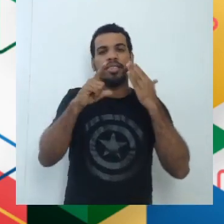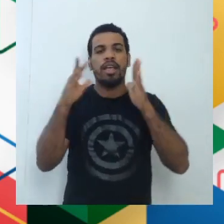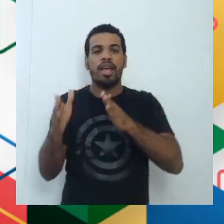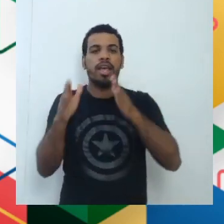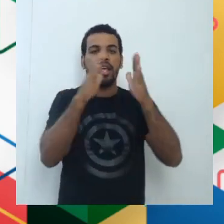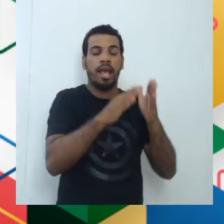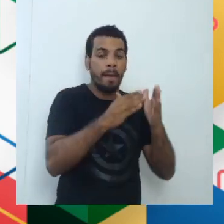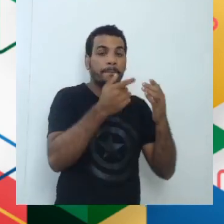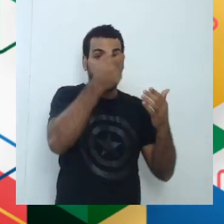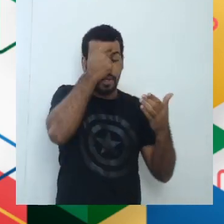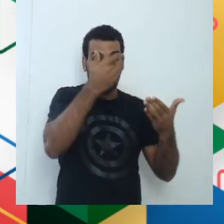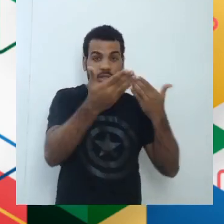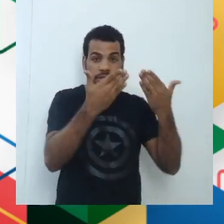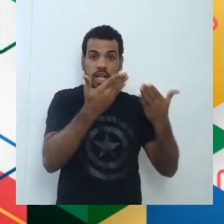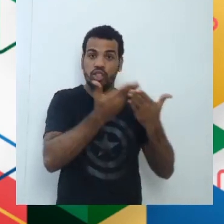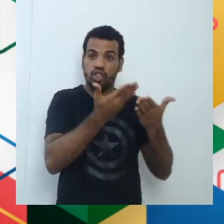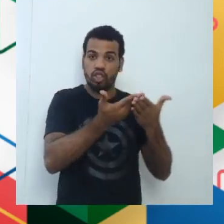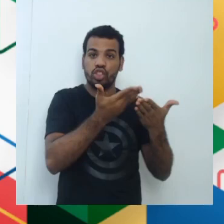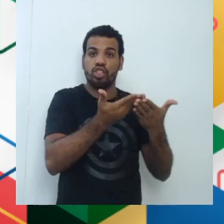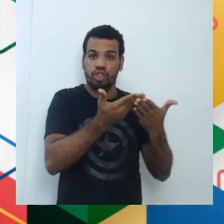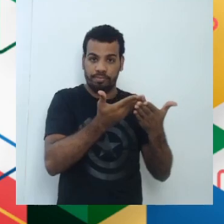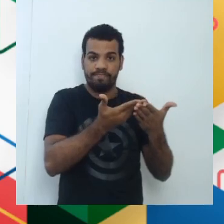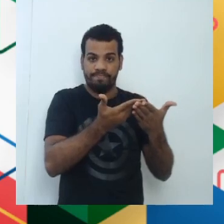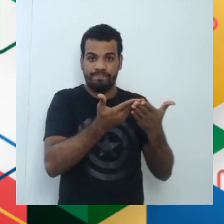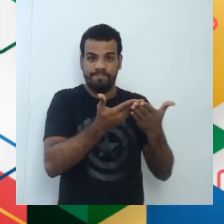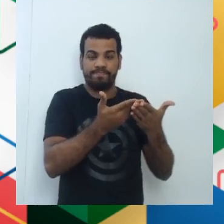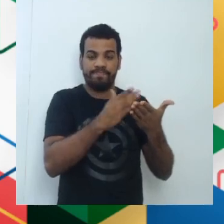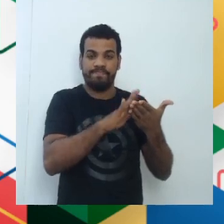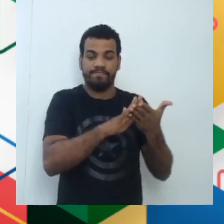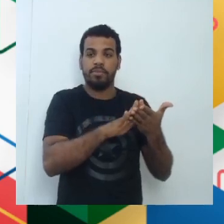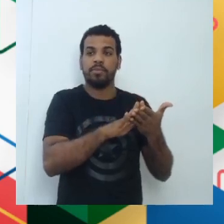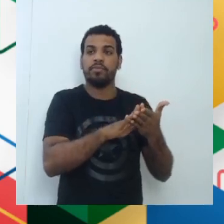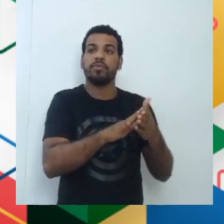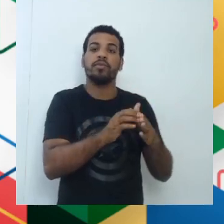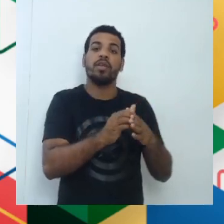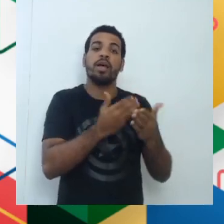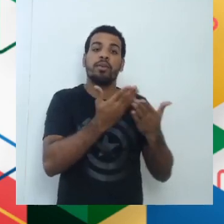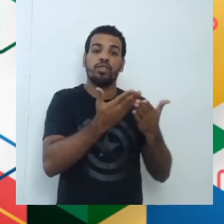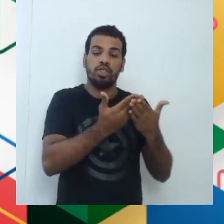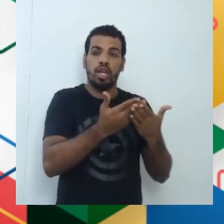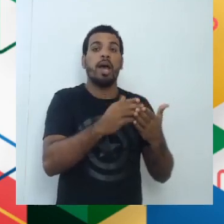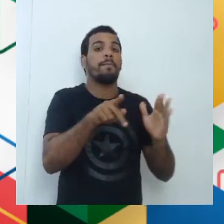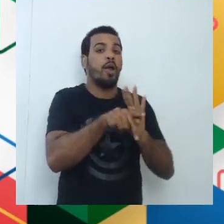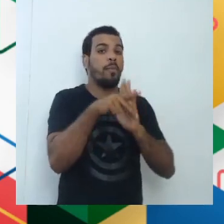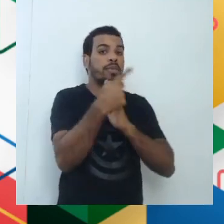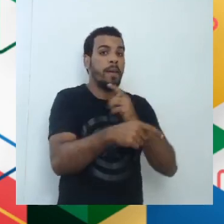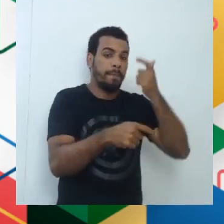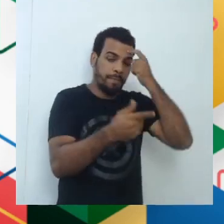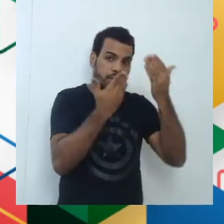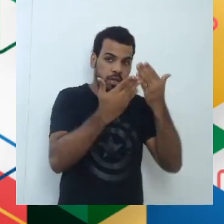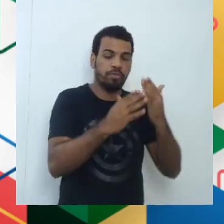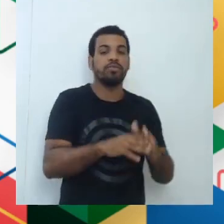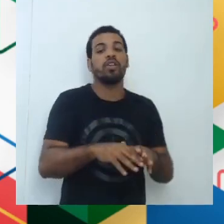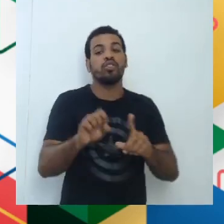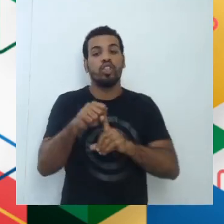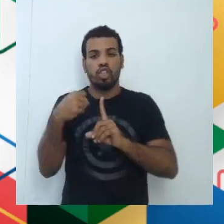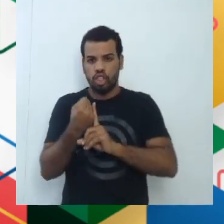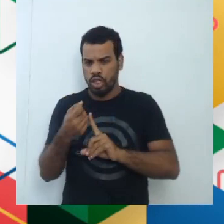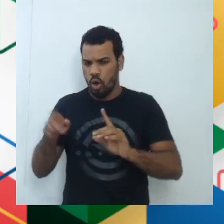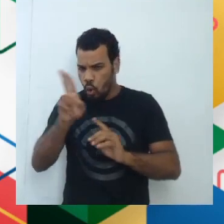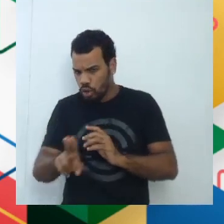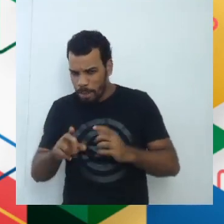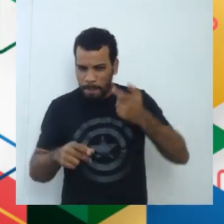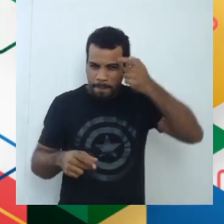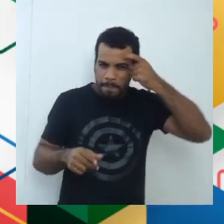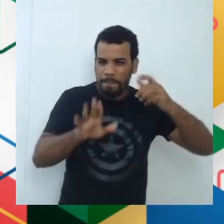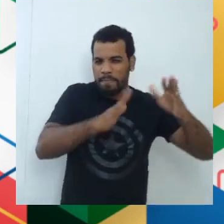na psicanálise, é objeto de estudo dessas disciplinas. Não é objeto de estudo da sociologia. A sociologia ela estuda o homem vivendo